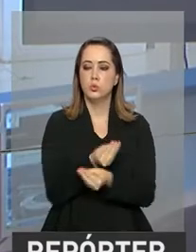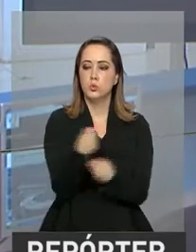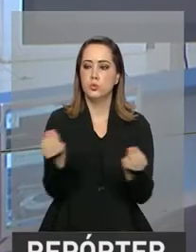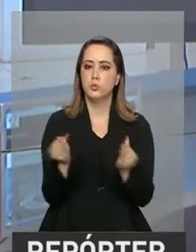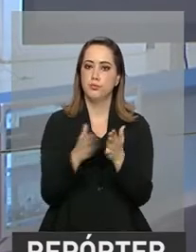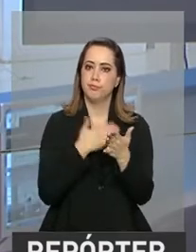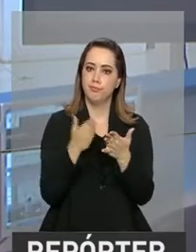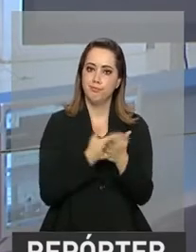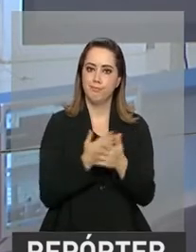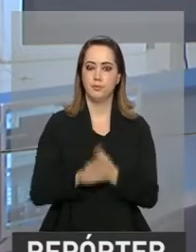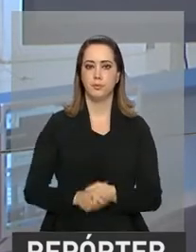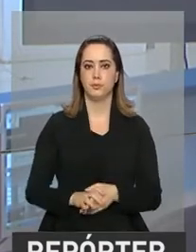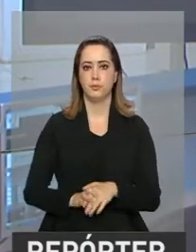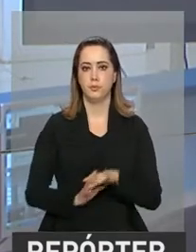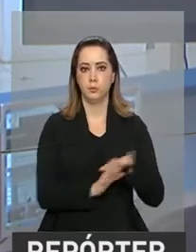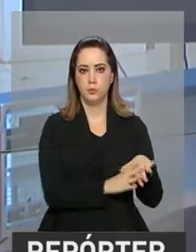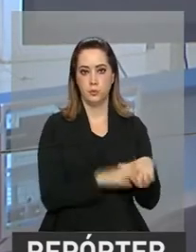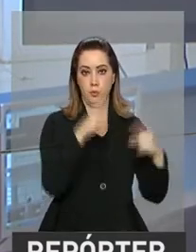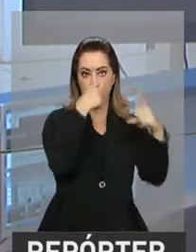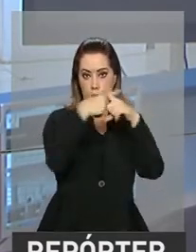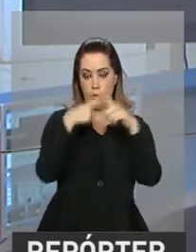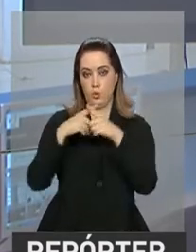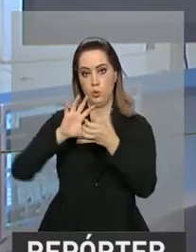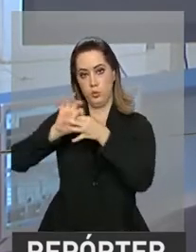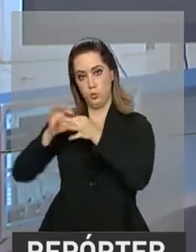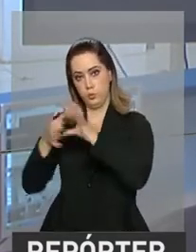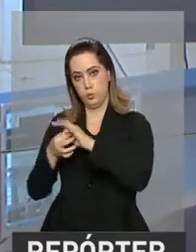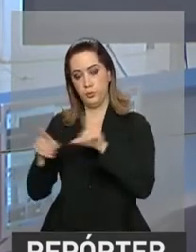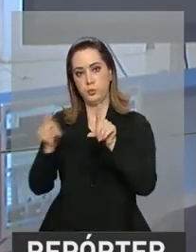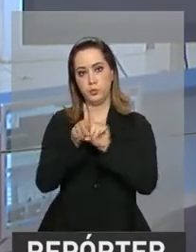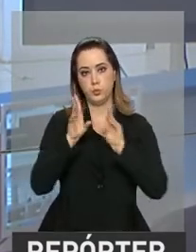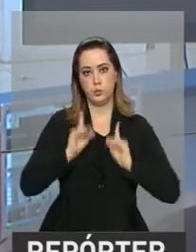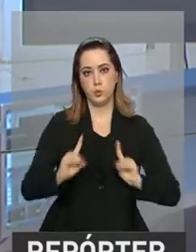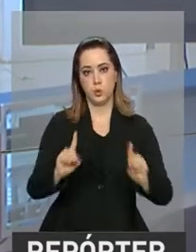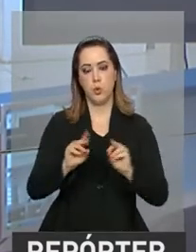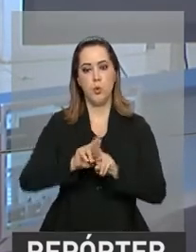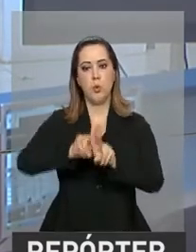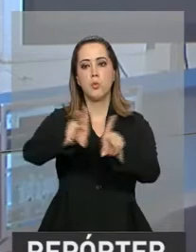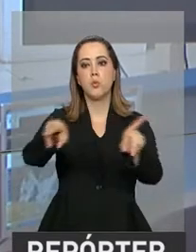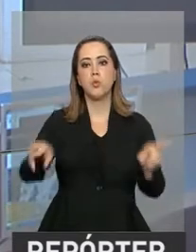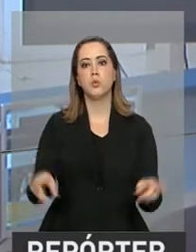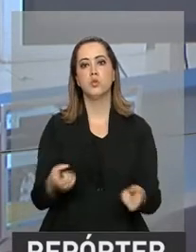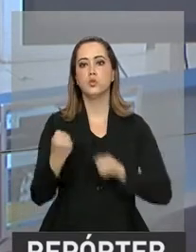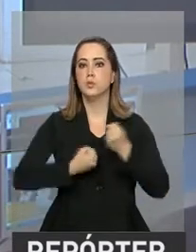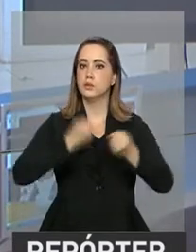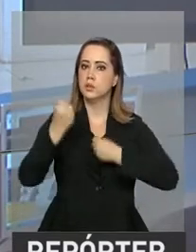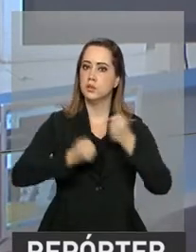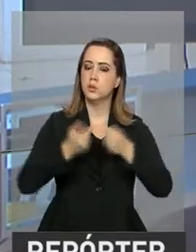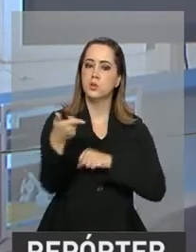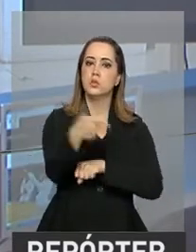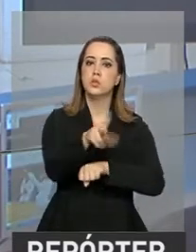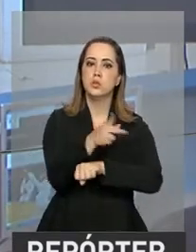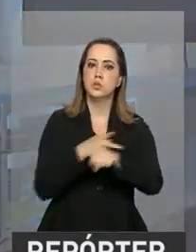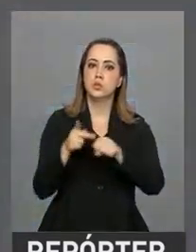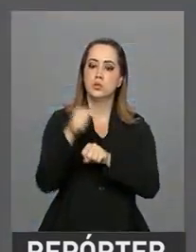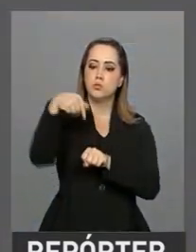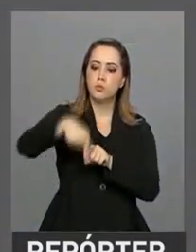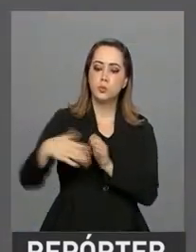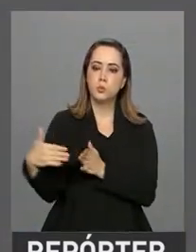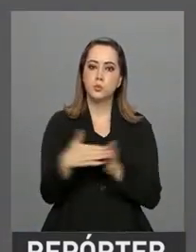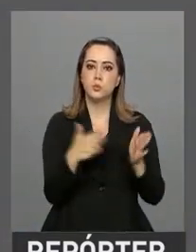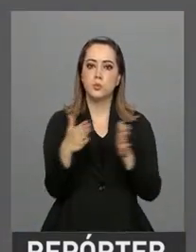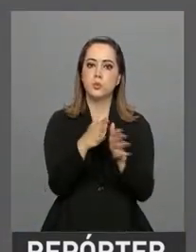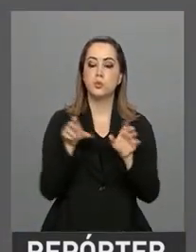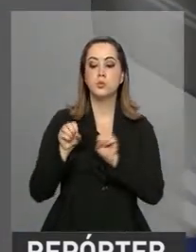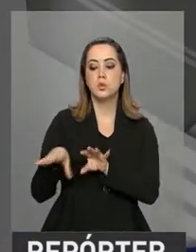com os jogos olímpicos e paraolímpicos rio 2016 muitos veículos estrangeiros trafegam pelas estradas brasileiras para